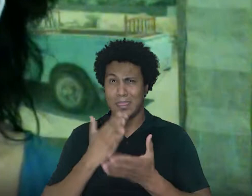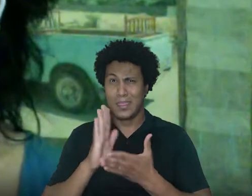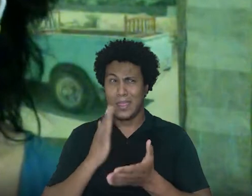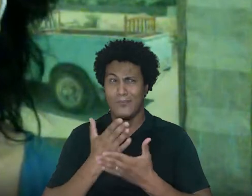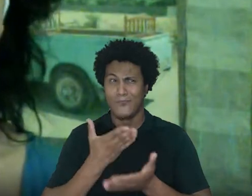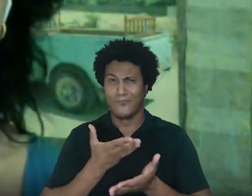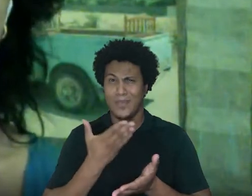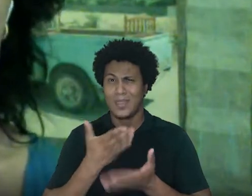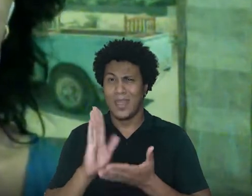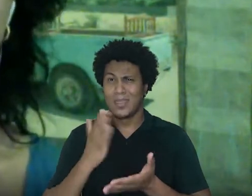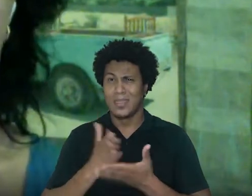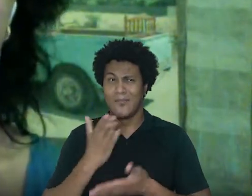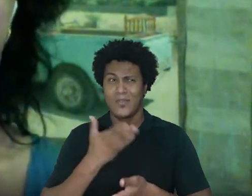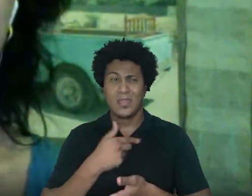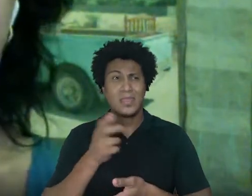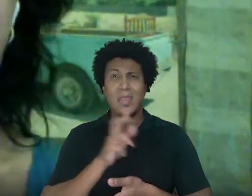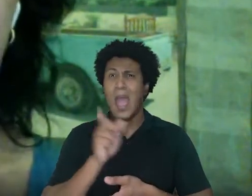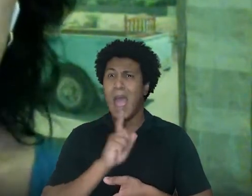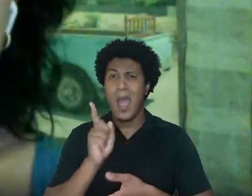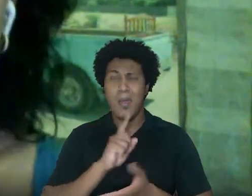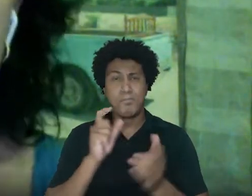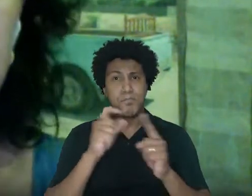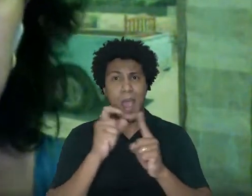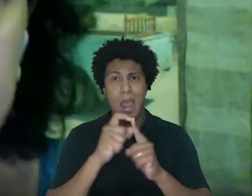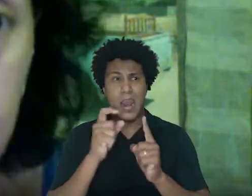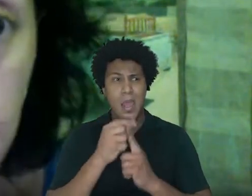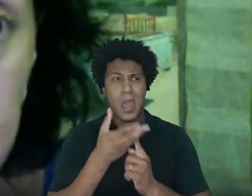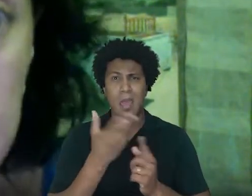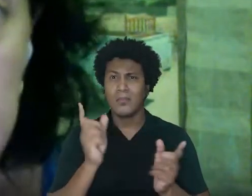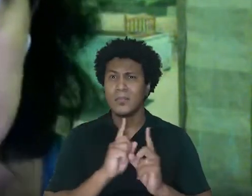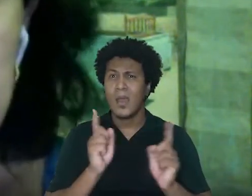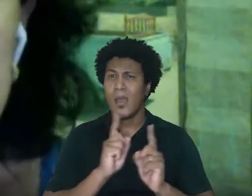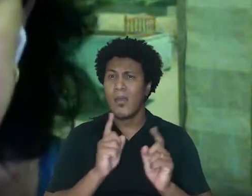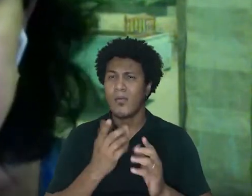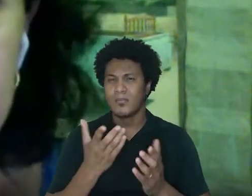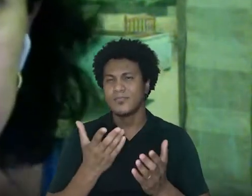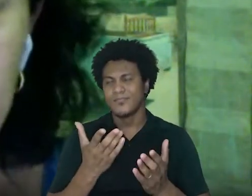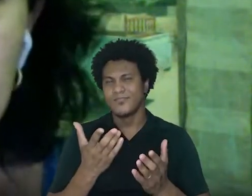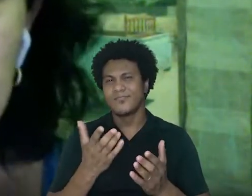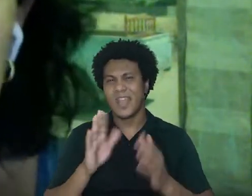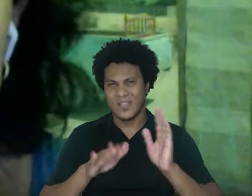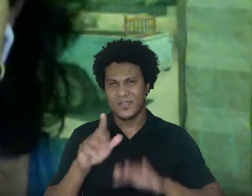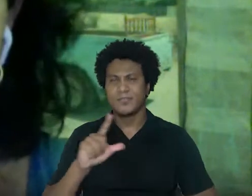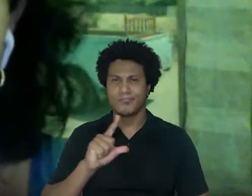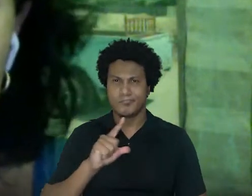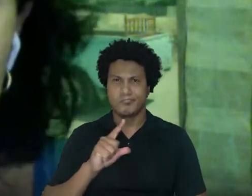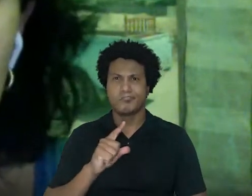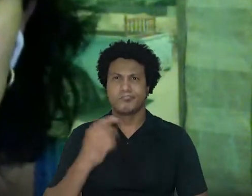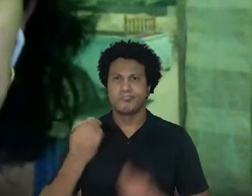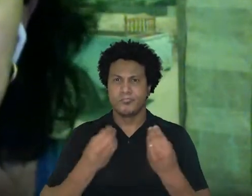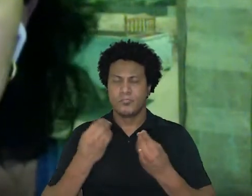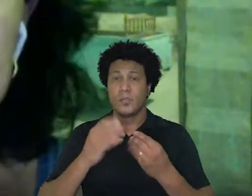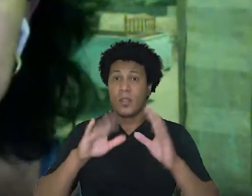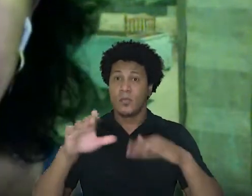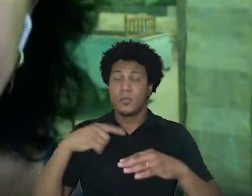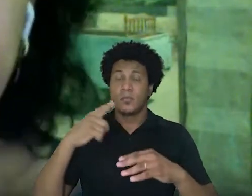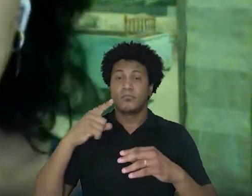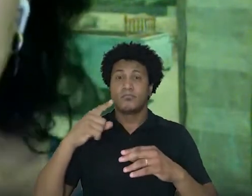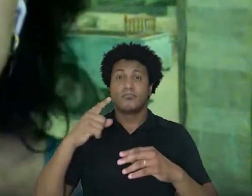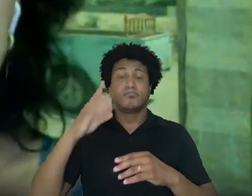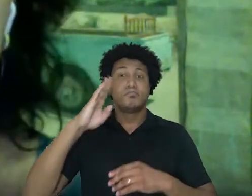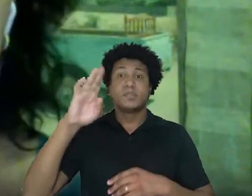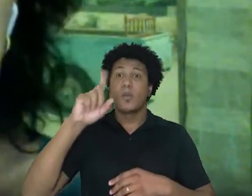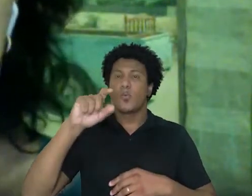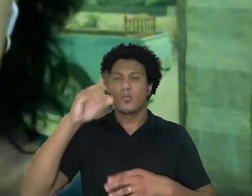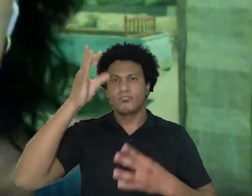audiodescritor utiliza um vocabulário que você olha e fala, nossa, mas isso não tem nada a ver com o meu trabalho, como que é? Não, essa palavra, pelo